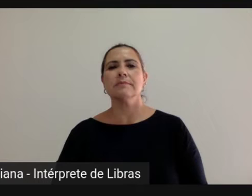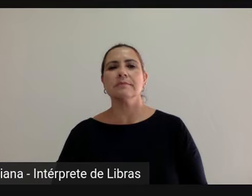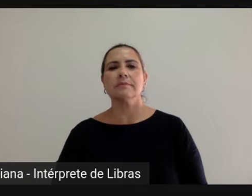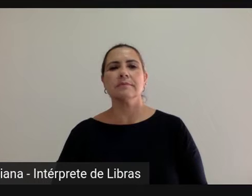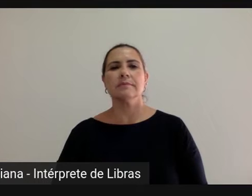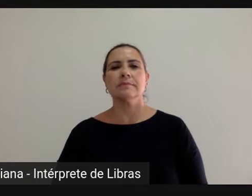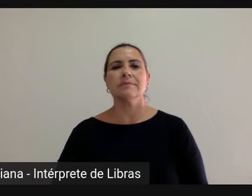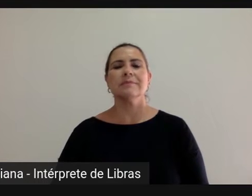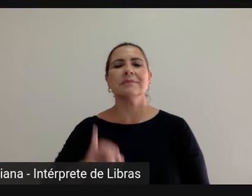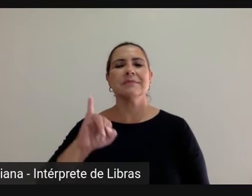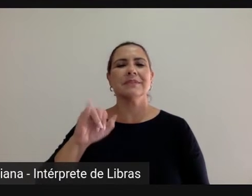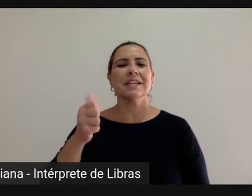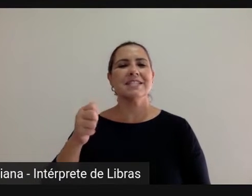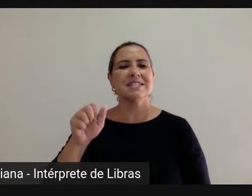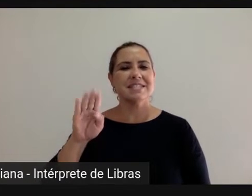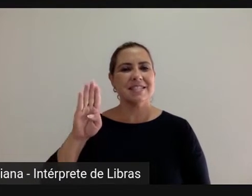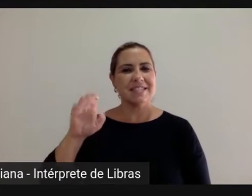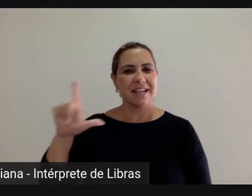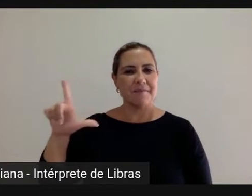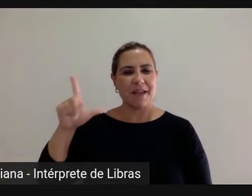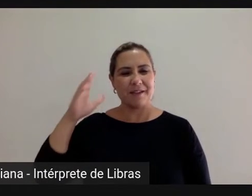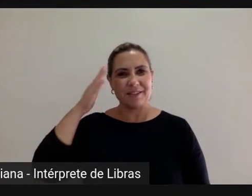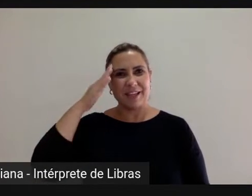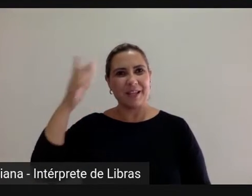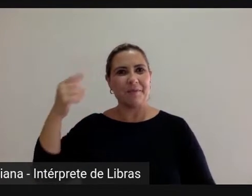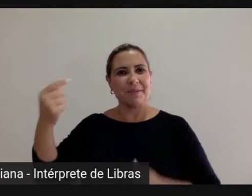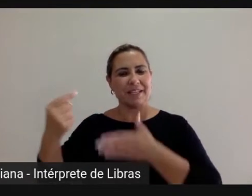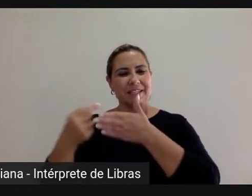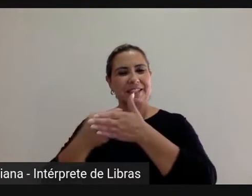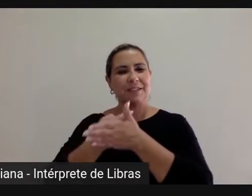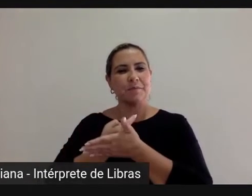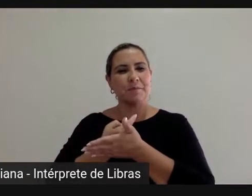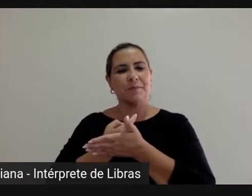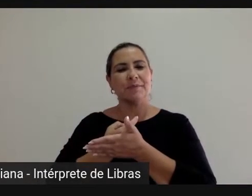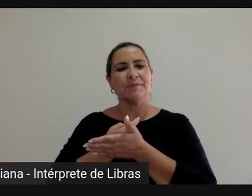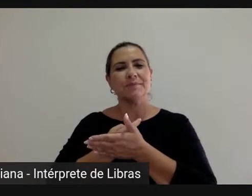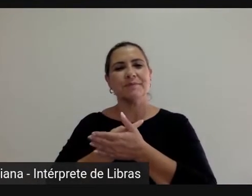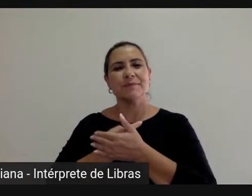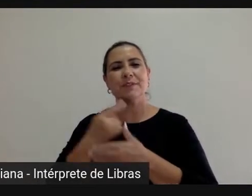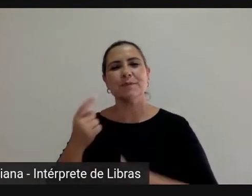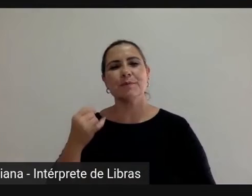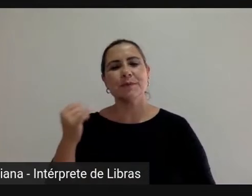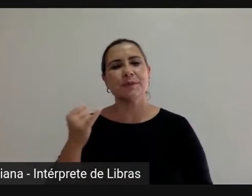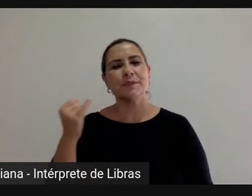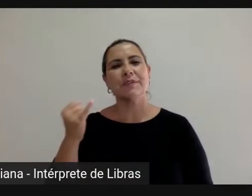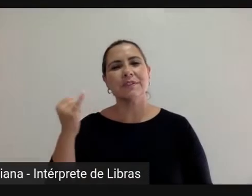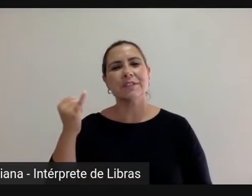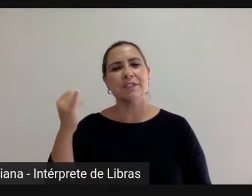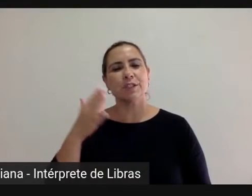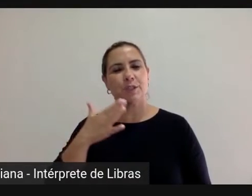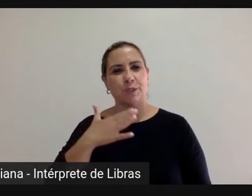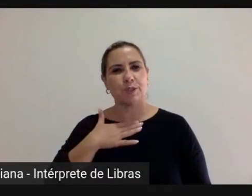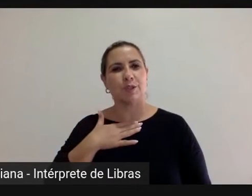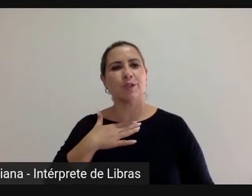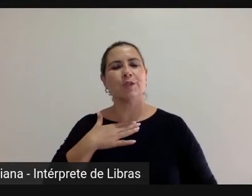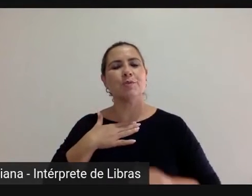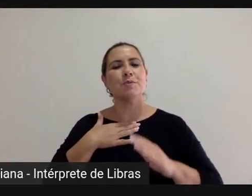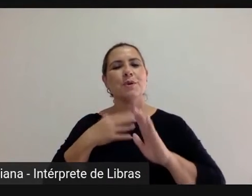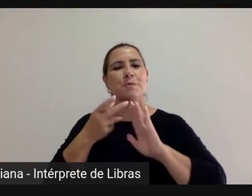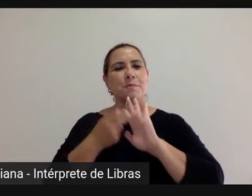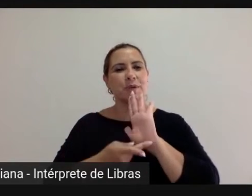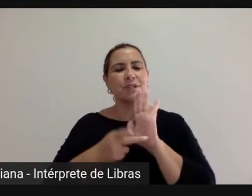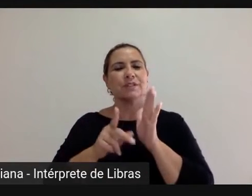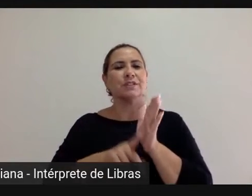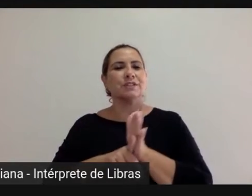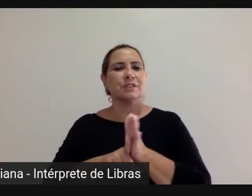Obrigada pela pergunta, André, e muito pertinente. Assim, no meu projeto de pesquisa, eu